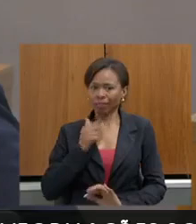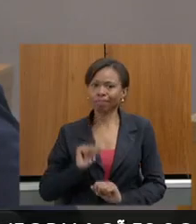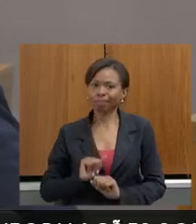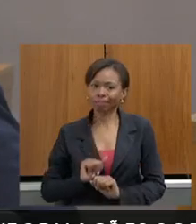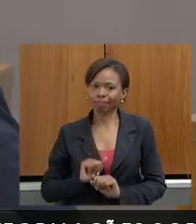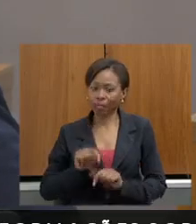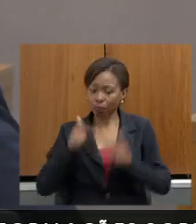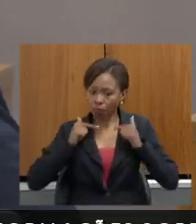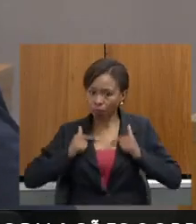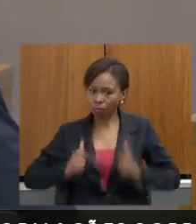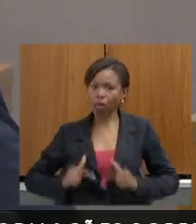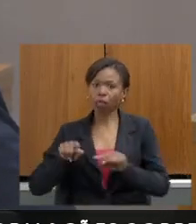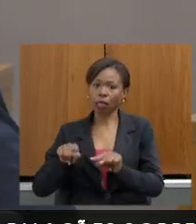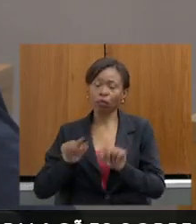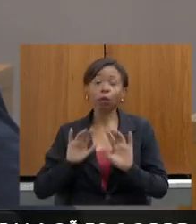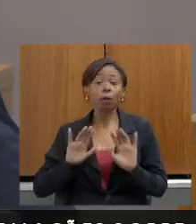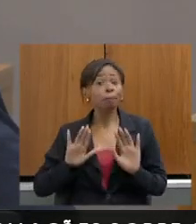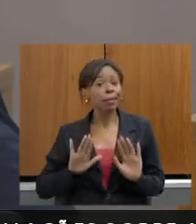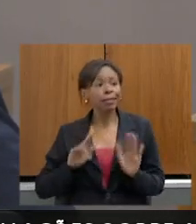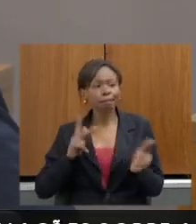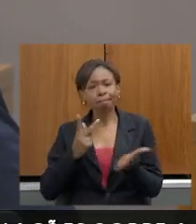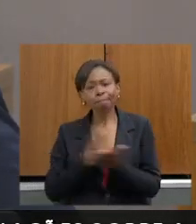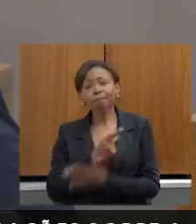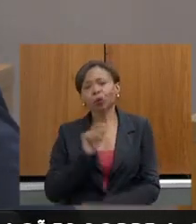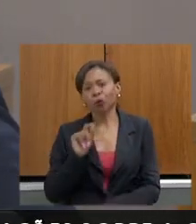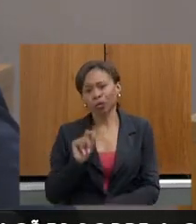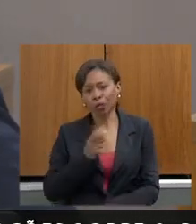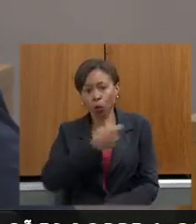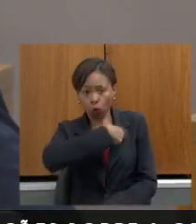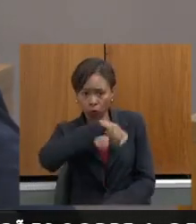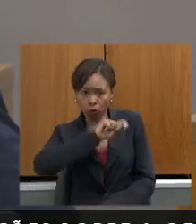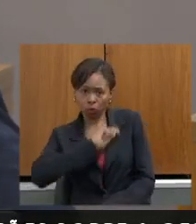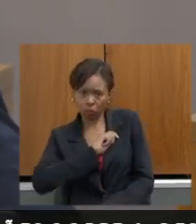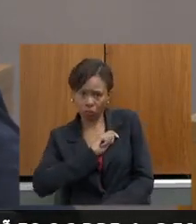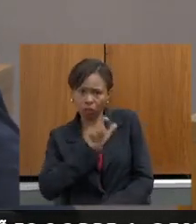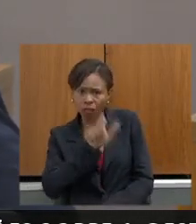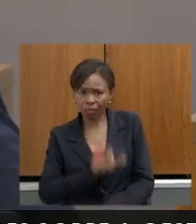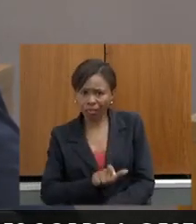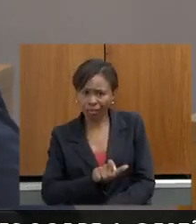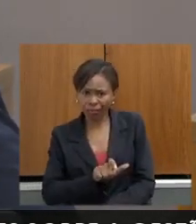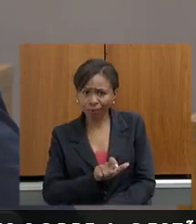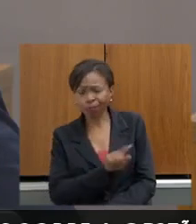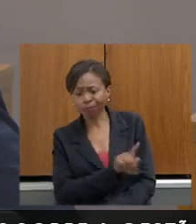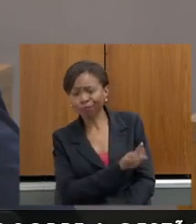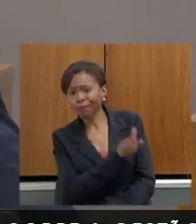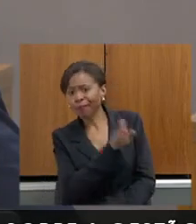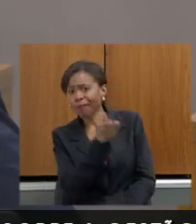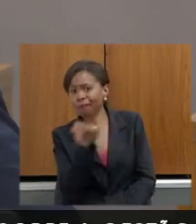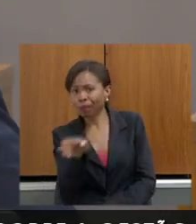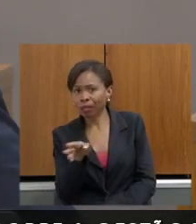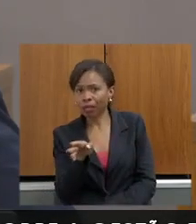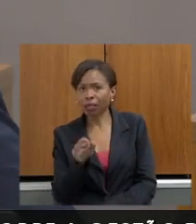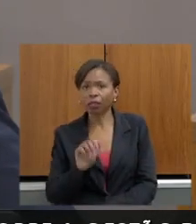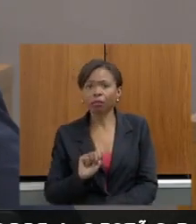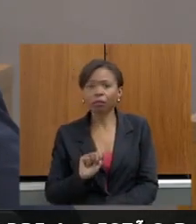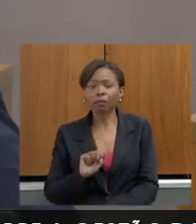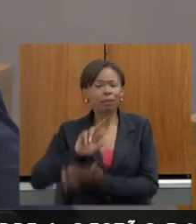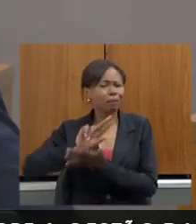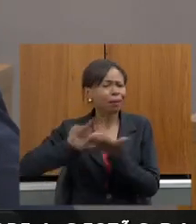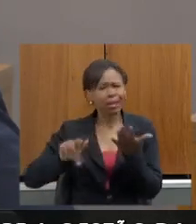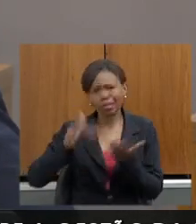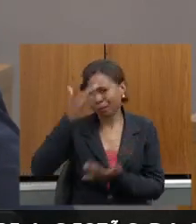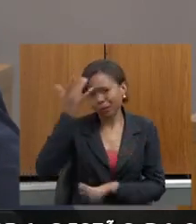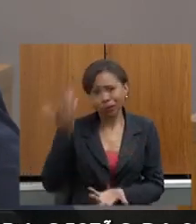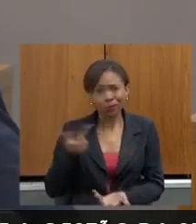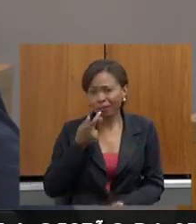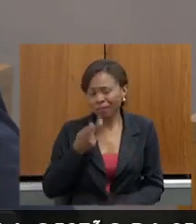é mas que que tá acontecendo o delegado não vai há aqui nenhuma só não o delegado